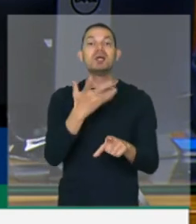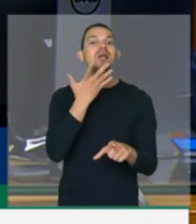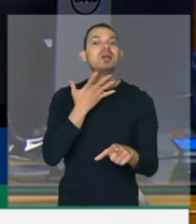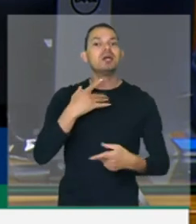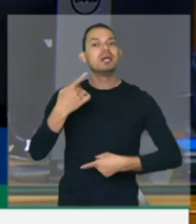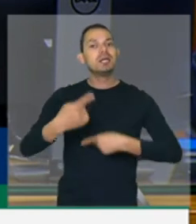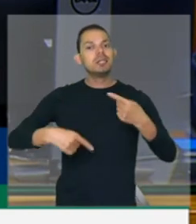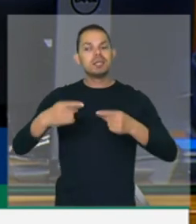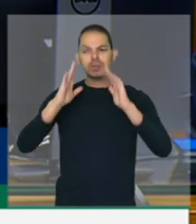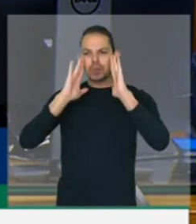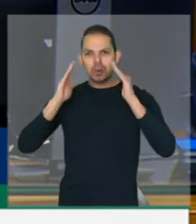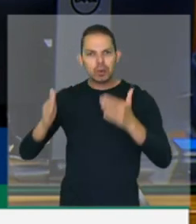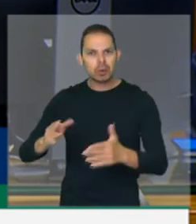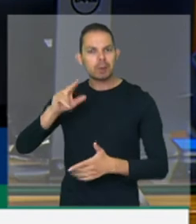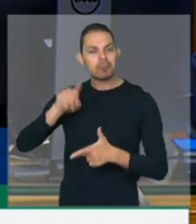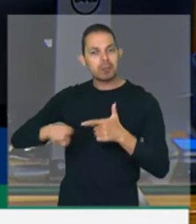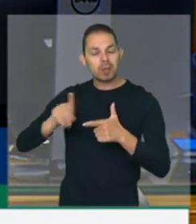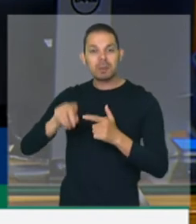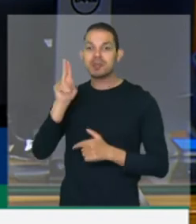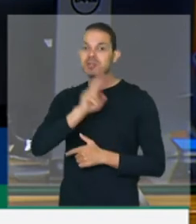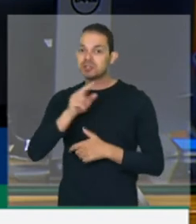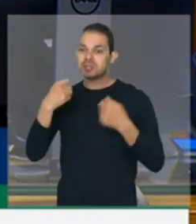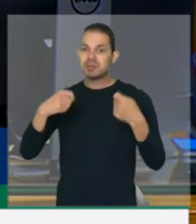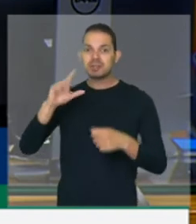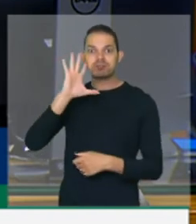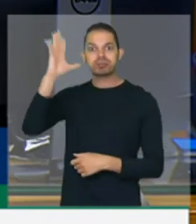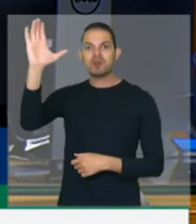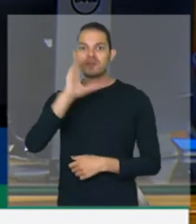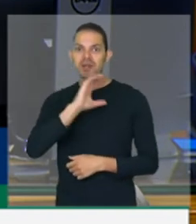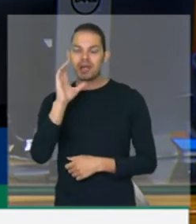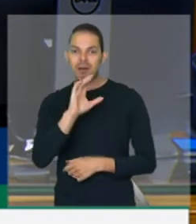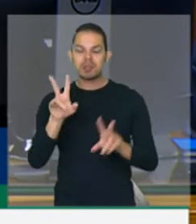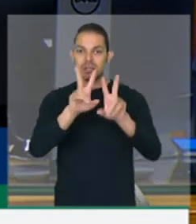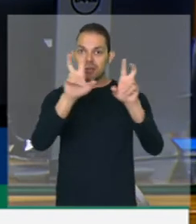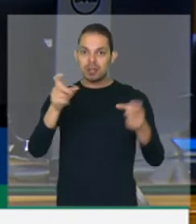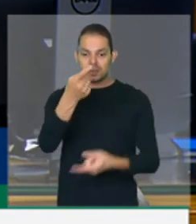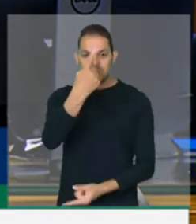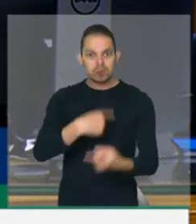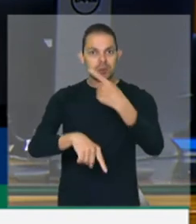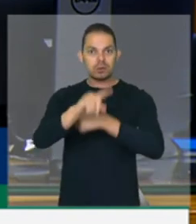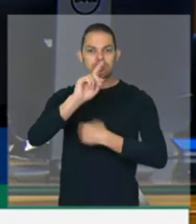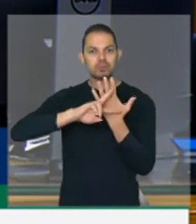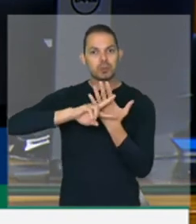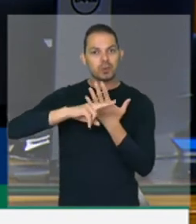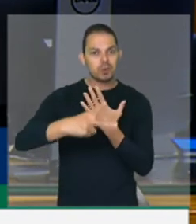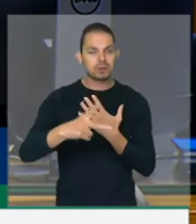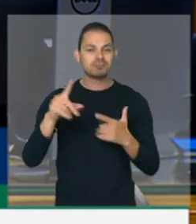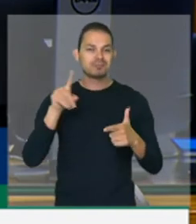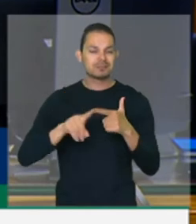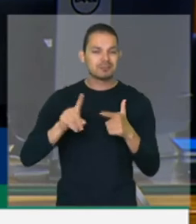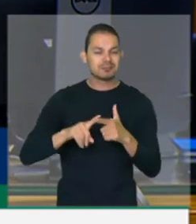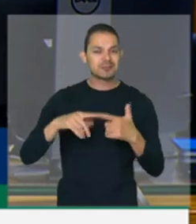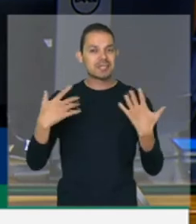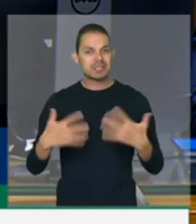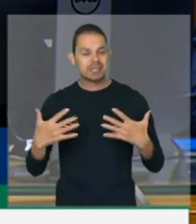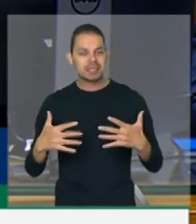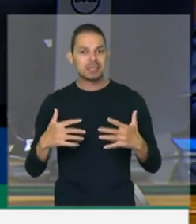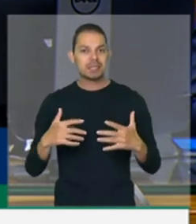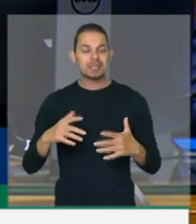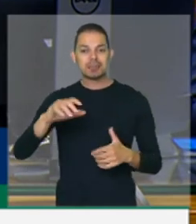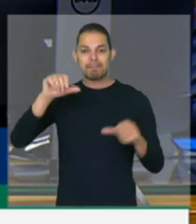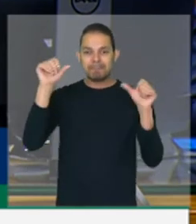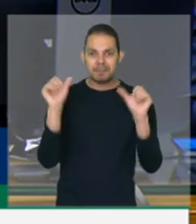para os problemas urgentes que aguardam soluções imediatas no tocante à superação dos efeitos dramáticos da pior